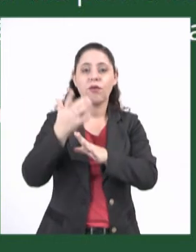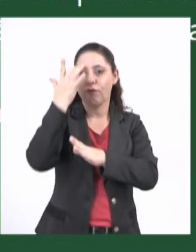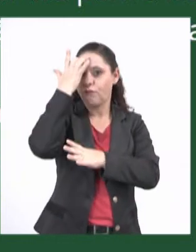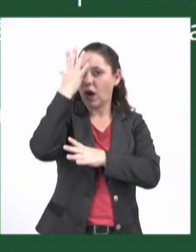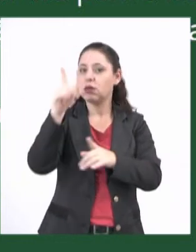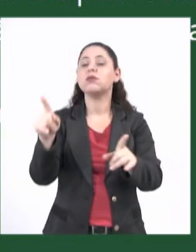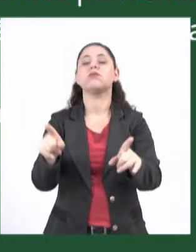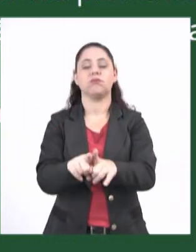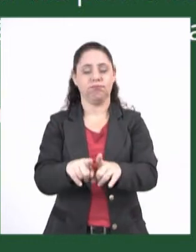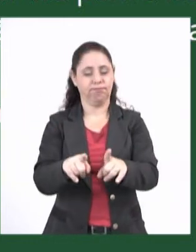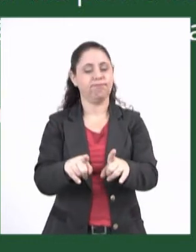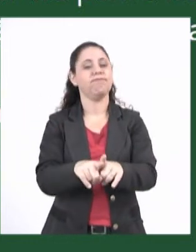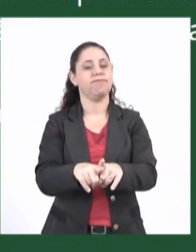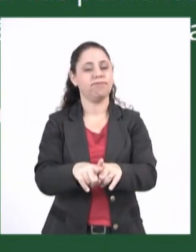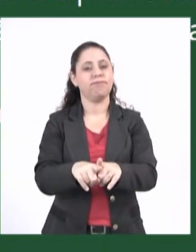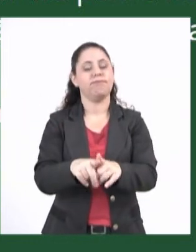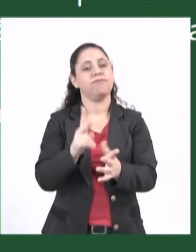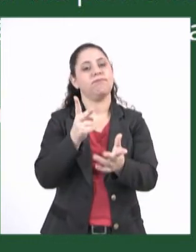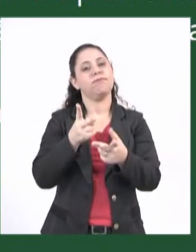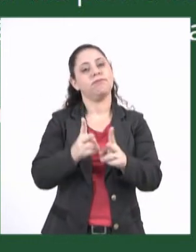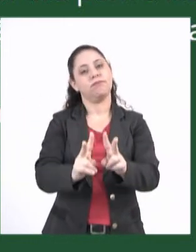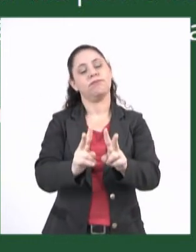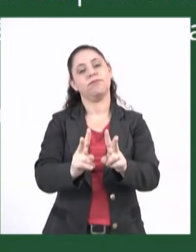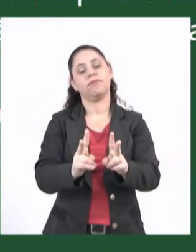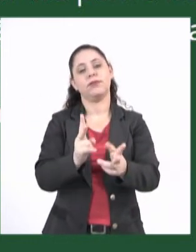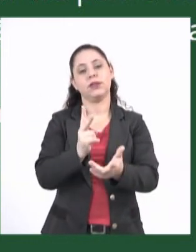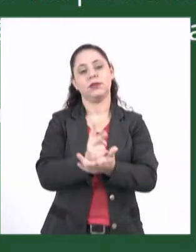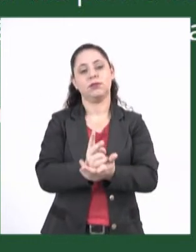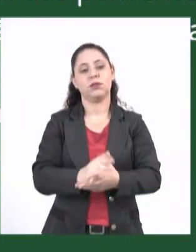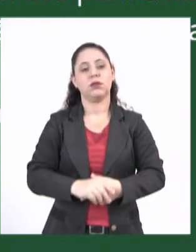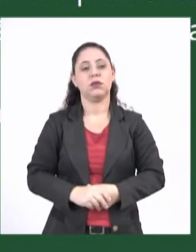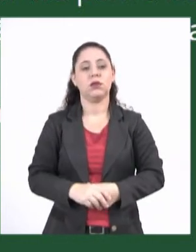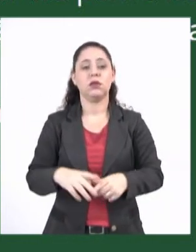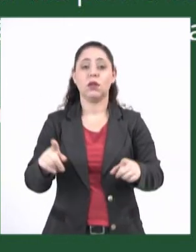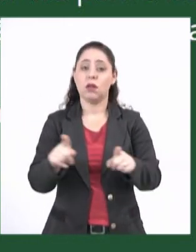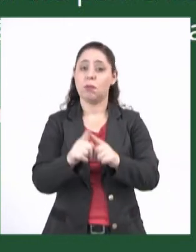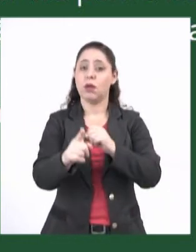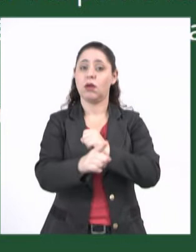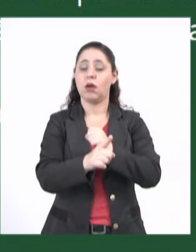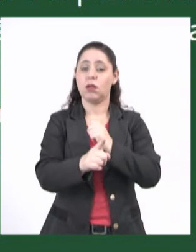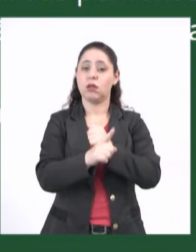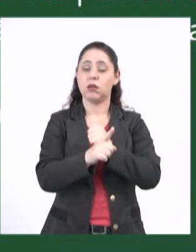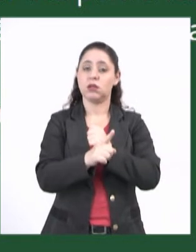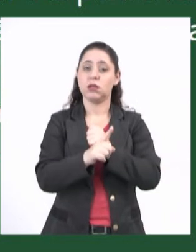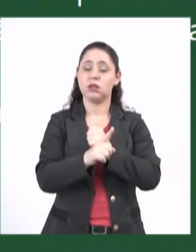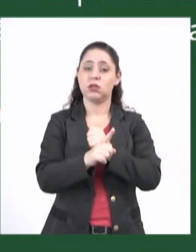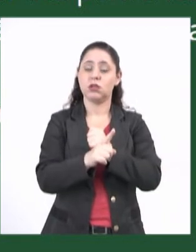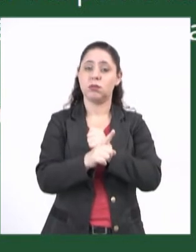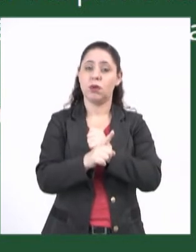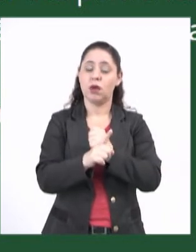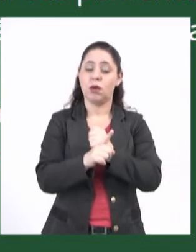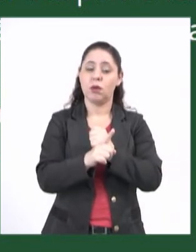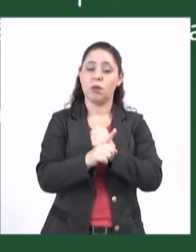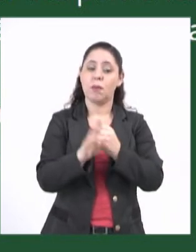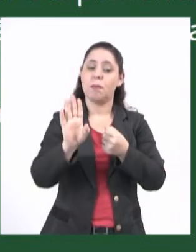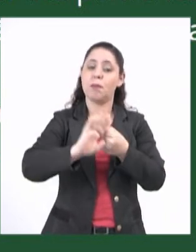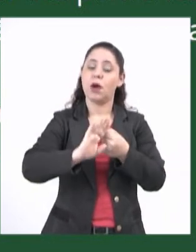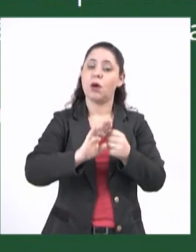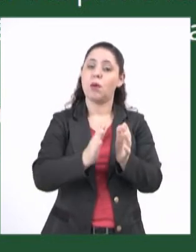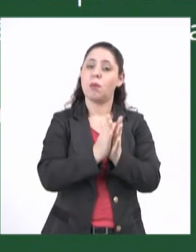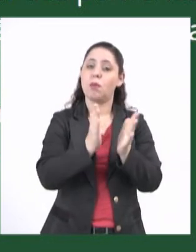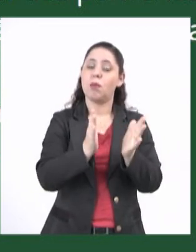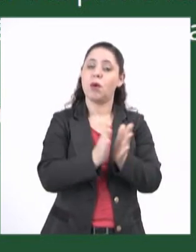forma contínua e coesa, né? E com atendimento inicialmente das periferias por meio de